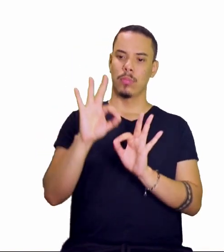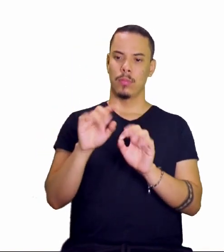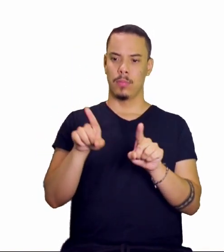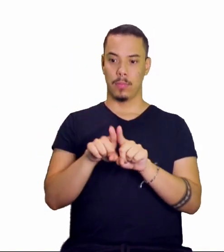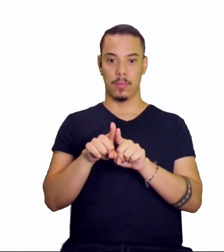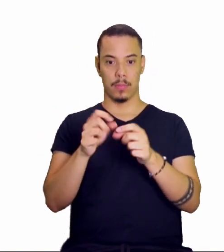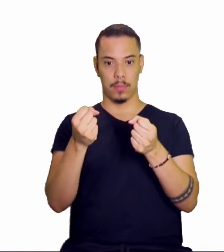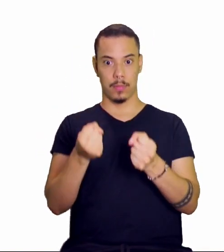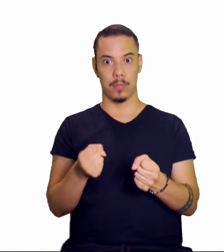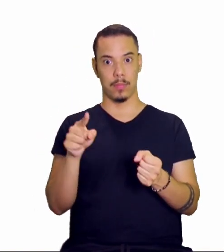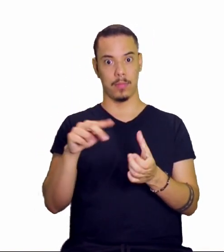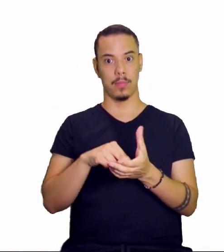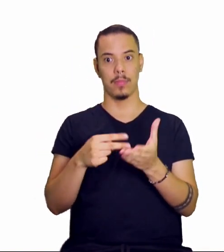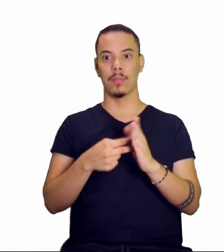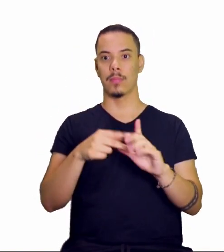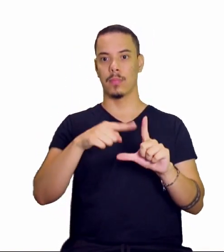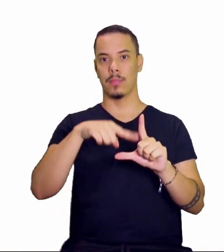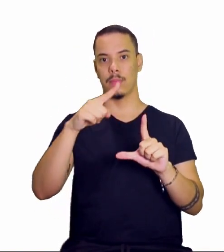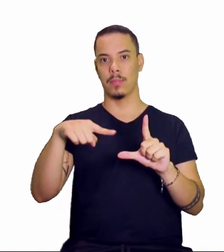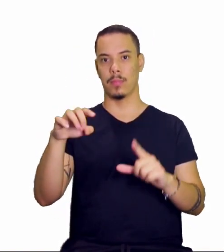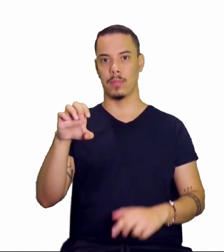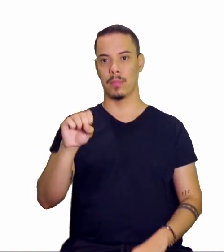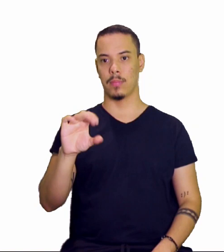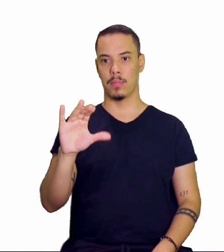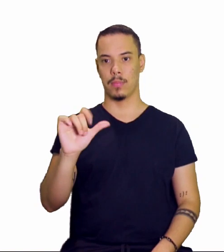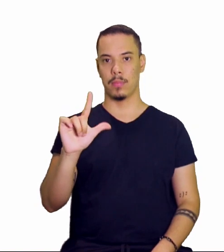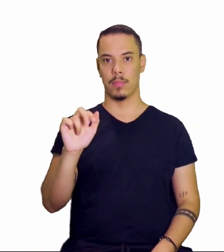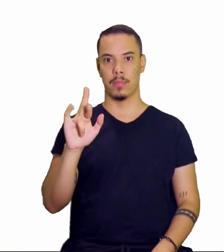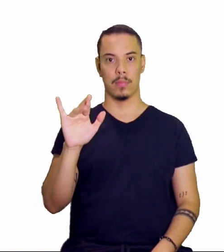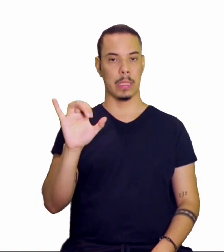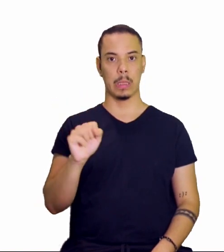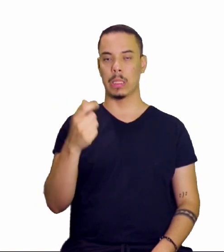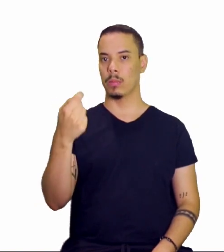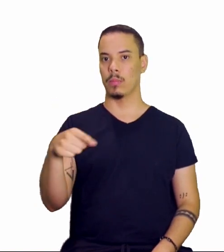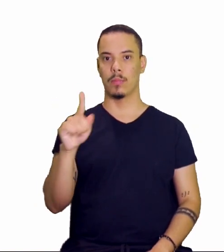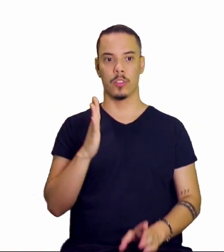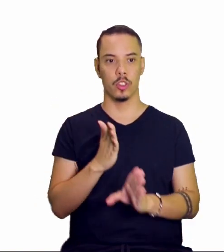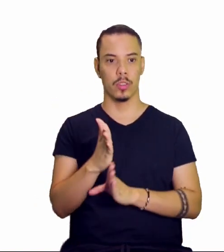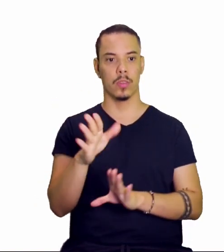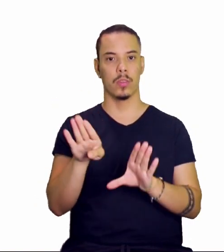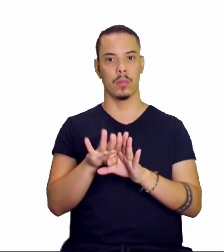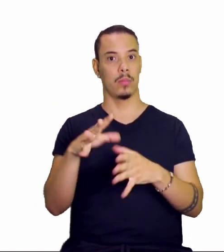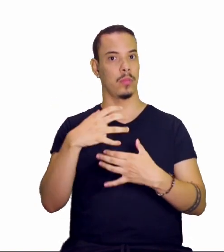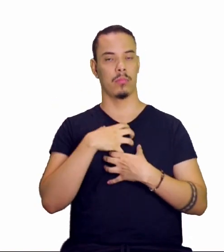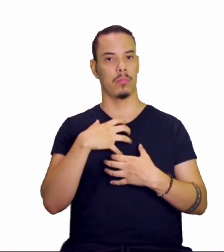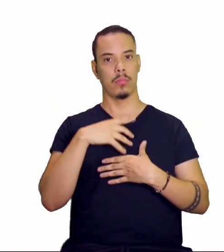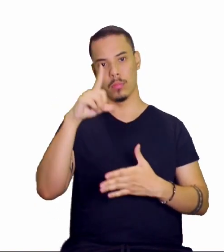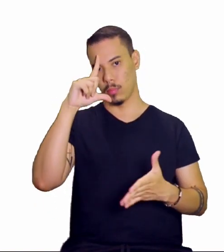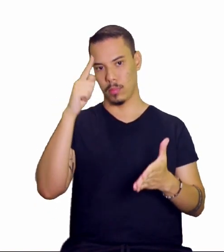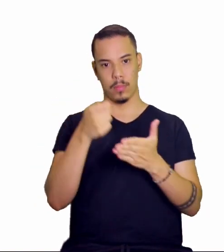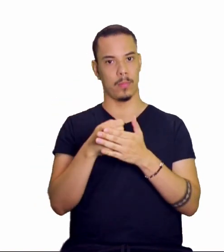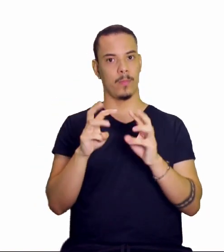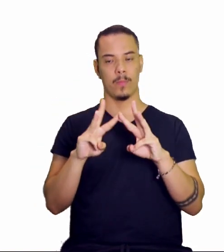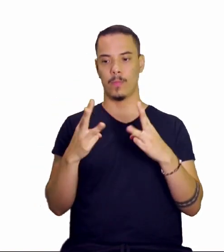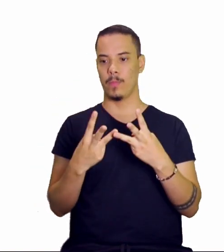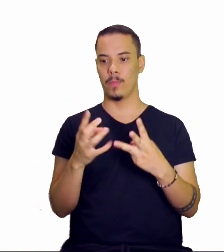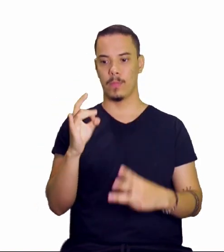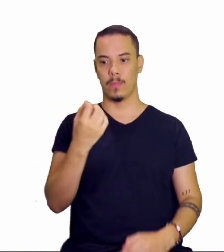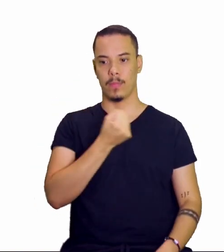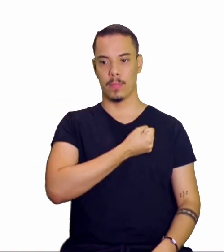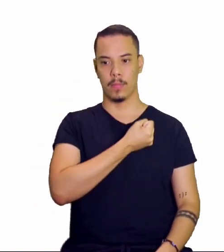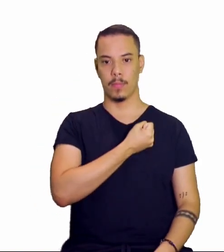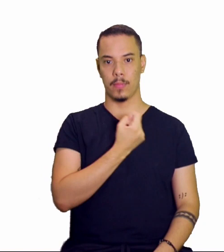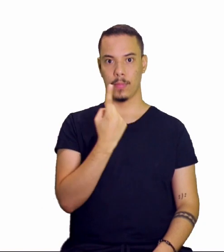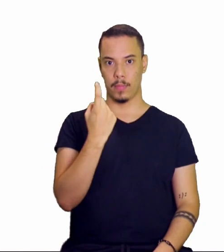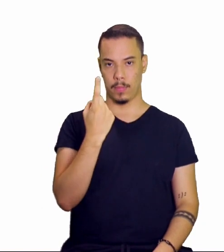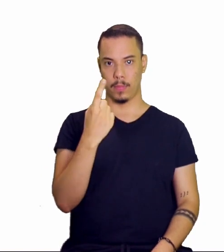são grandezas escalares, né? Ela não precisa nem da sua direção, nem do seu sentido para determinar a sua massa. Basta apenas um número, né?